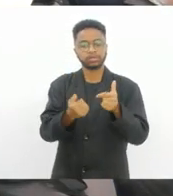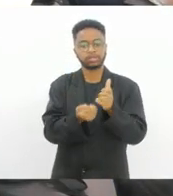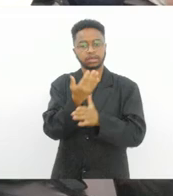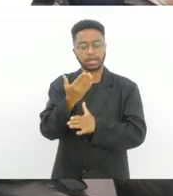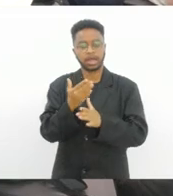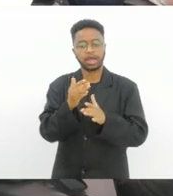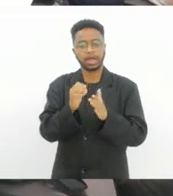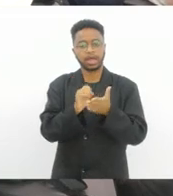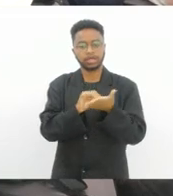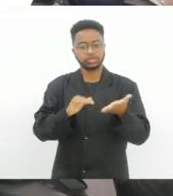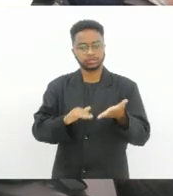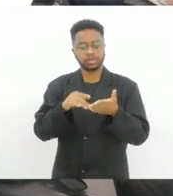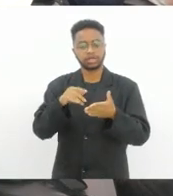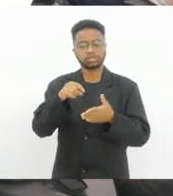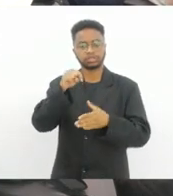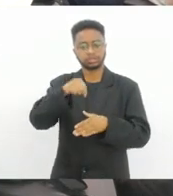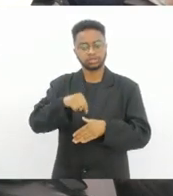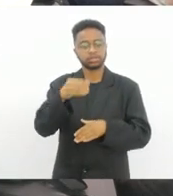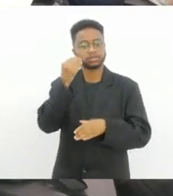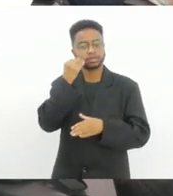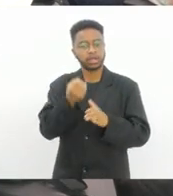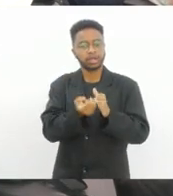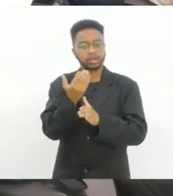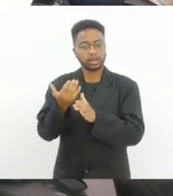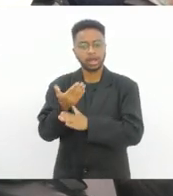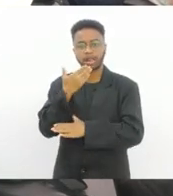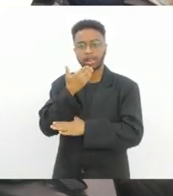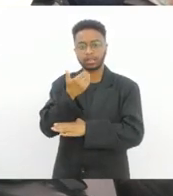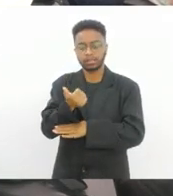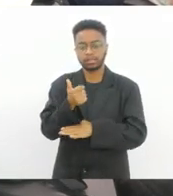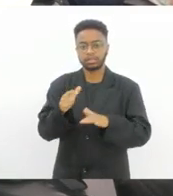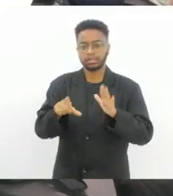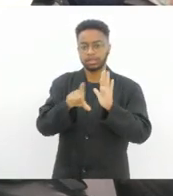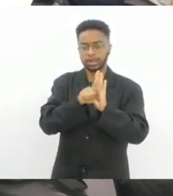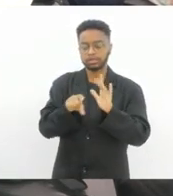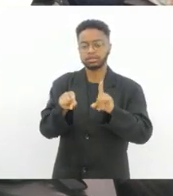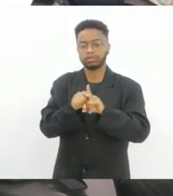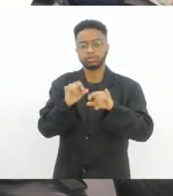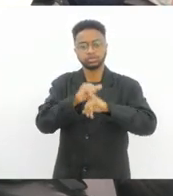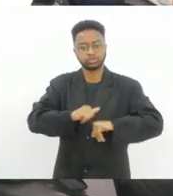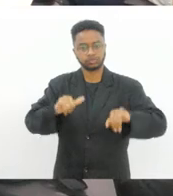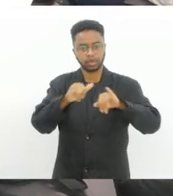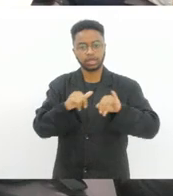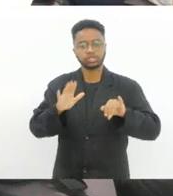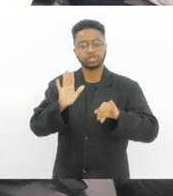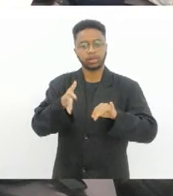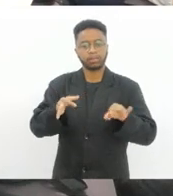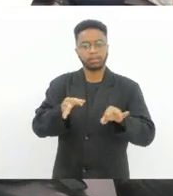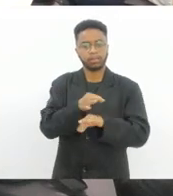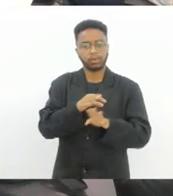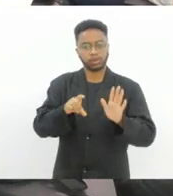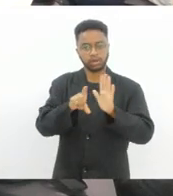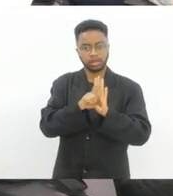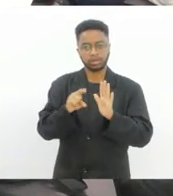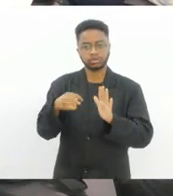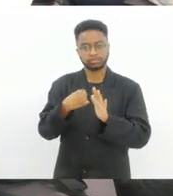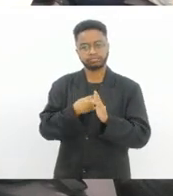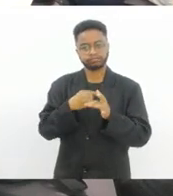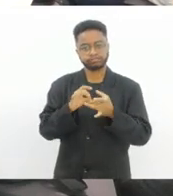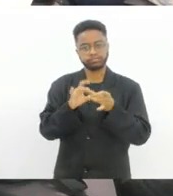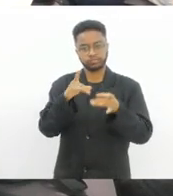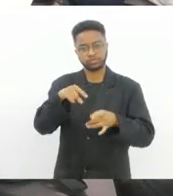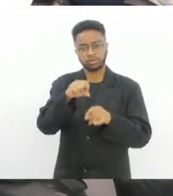com o sentido de poder produzir melhores legislações, divulgar legislações que a Casa já tenha feito, está à disposição da